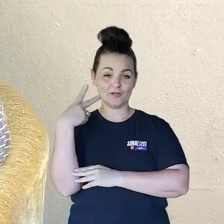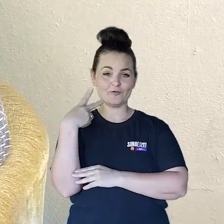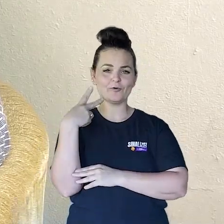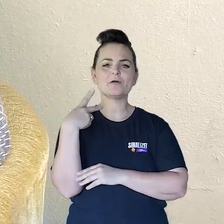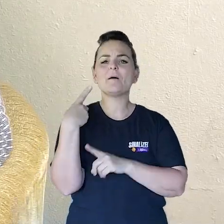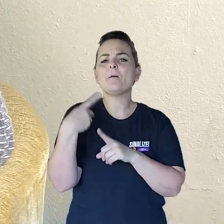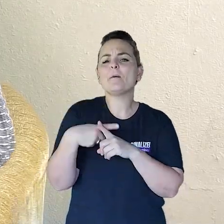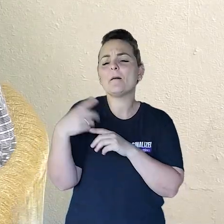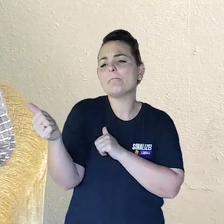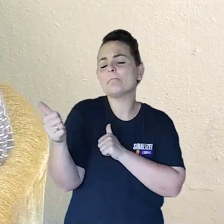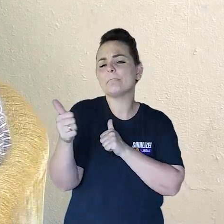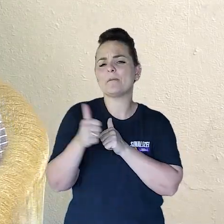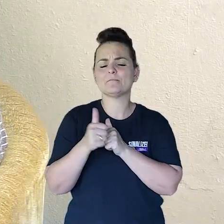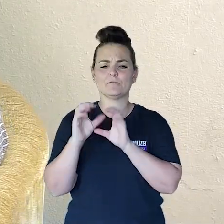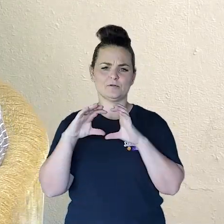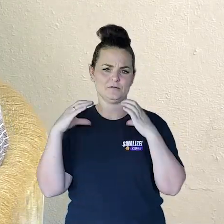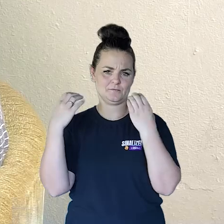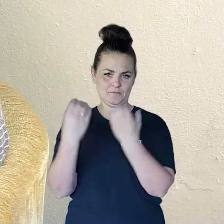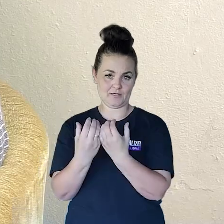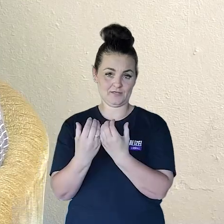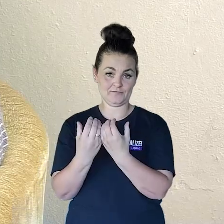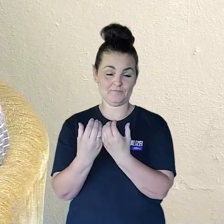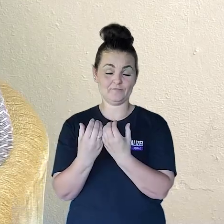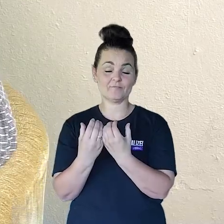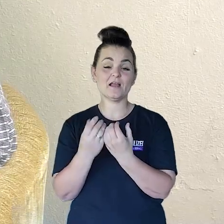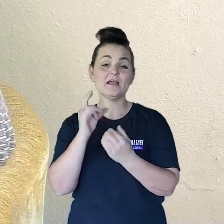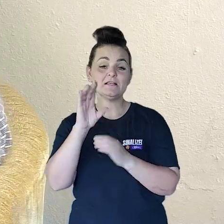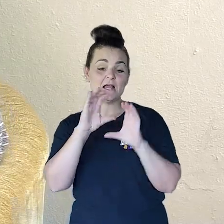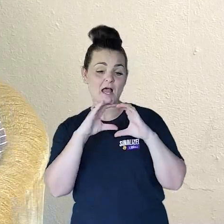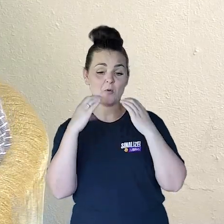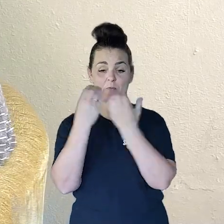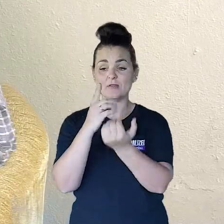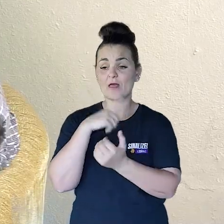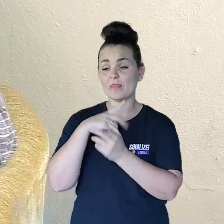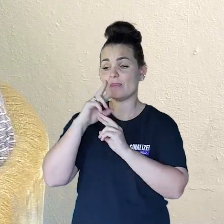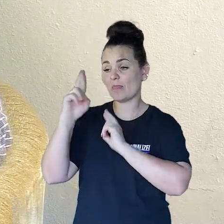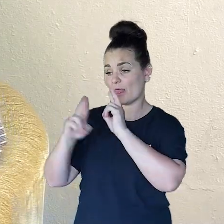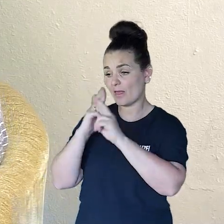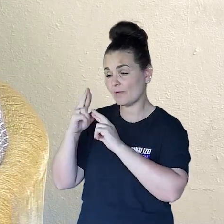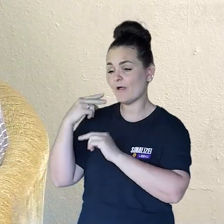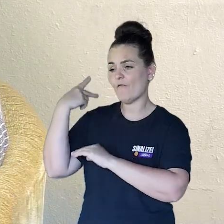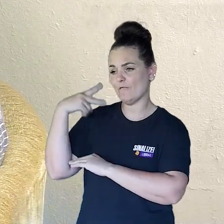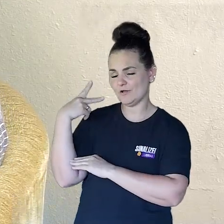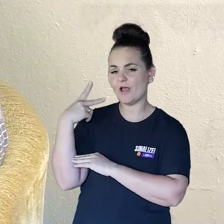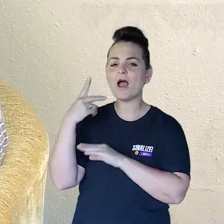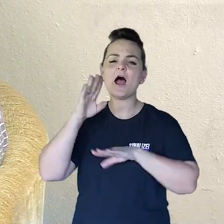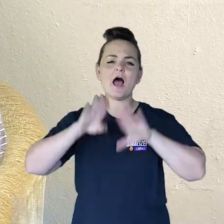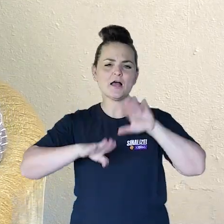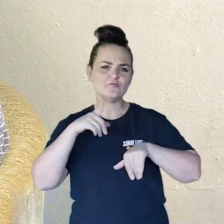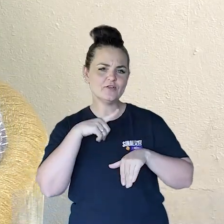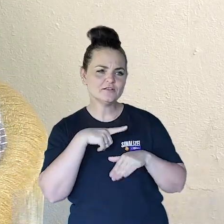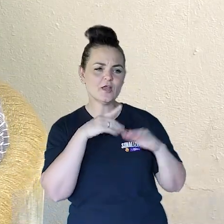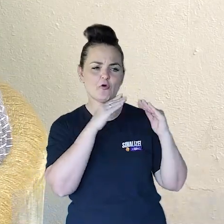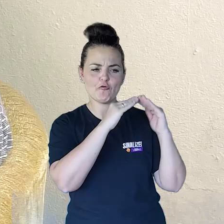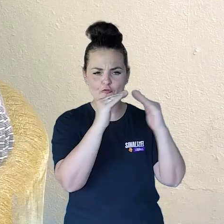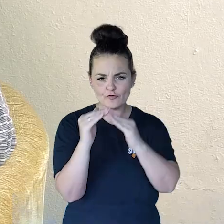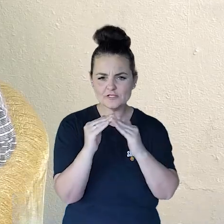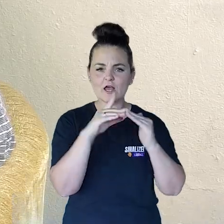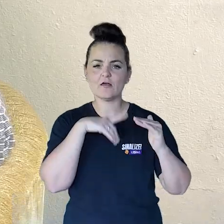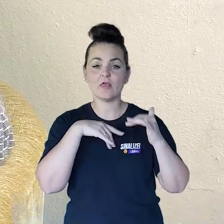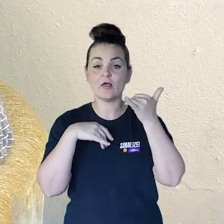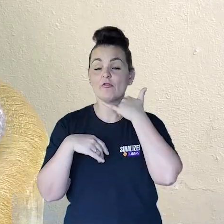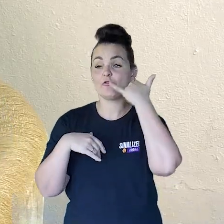Porque o vereador ele está mais próximo da comunidade. O vizinho do amigo tem o telefone do vereador, o vizinho do